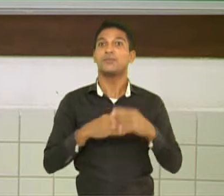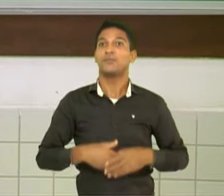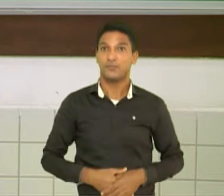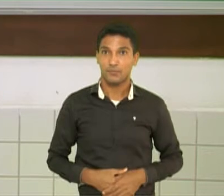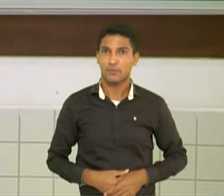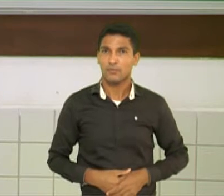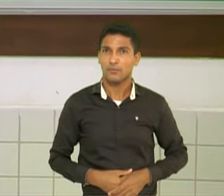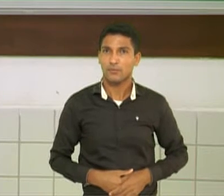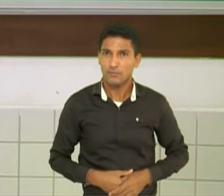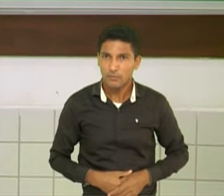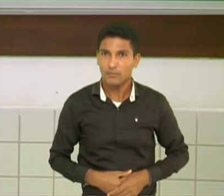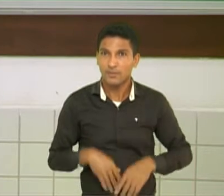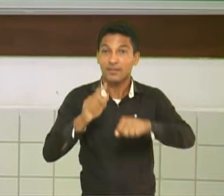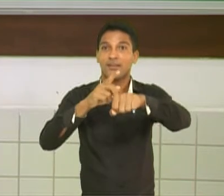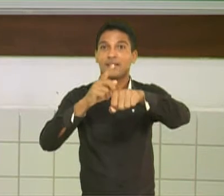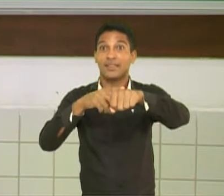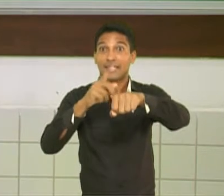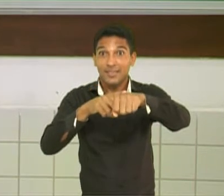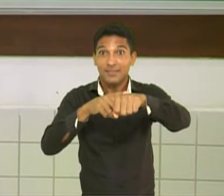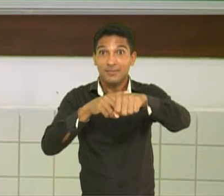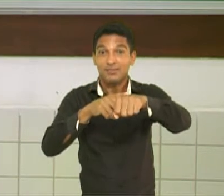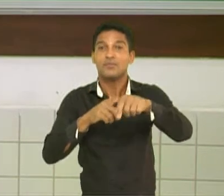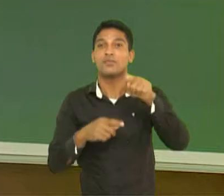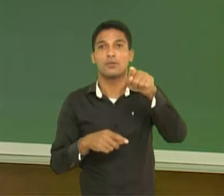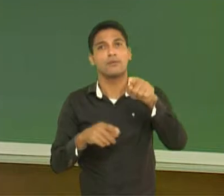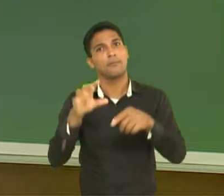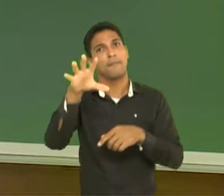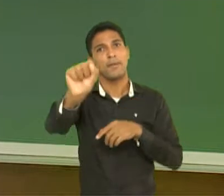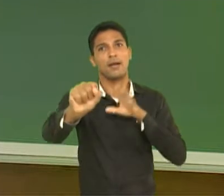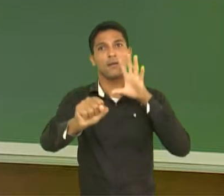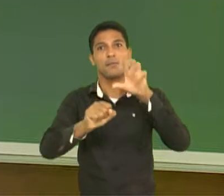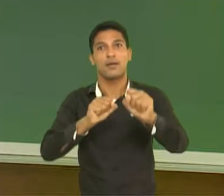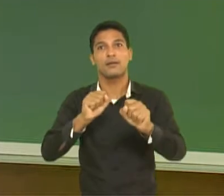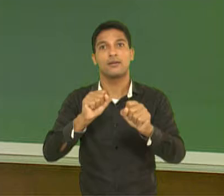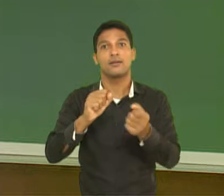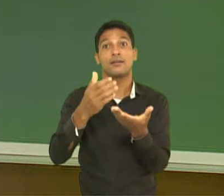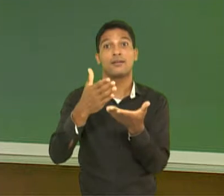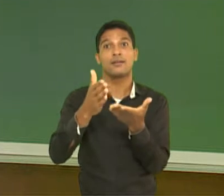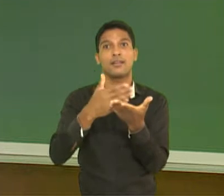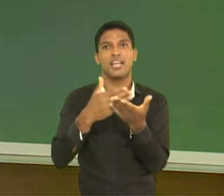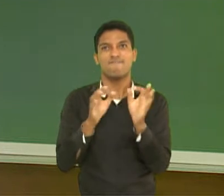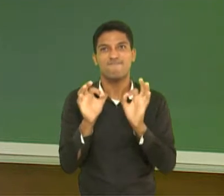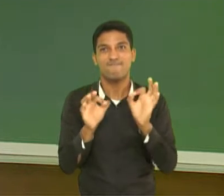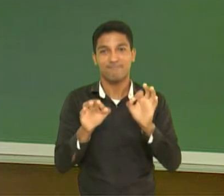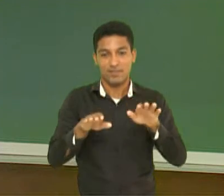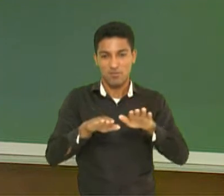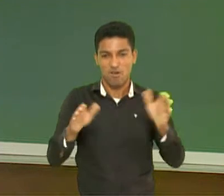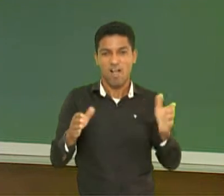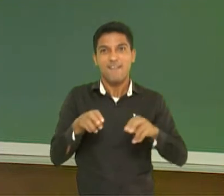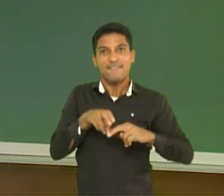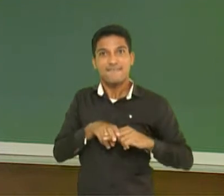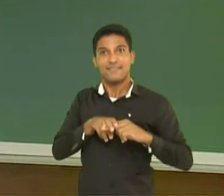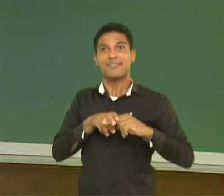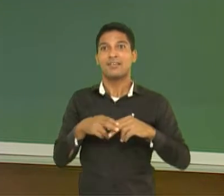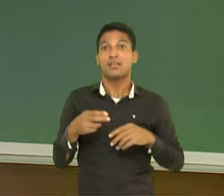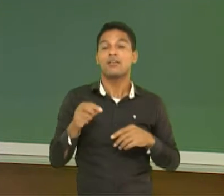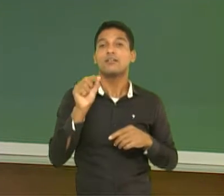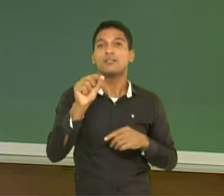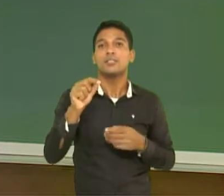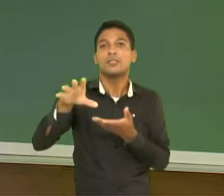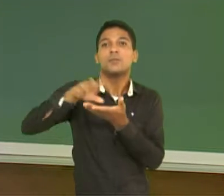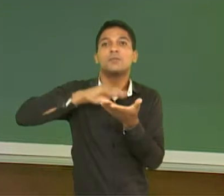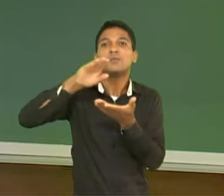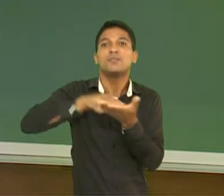aí, vou te dar um tempinho para você buscar o seu caderno, para você ajeitar a caneta, o lápis, para anotar os conteúdos da aula de